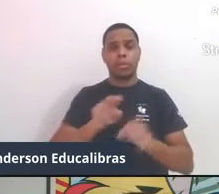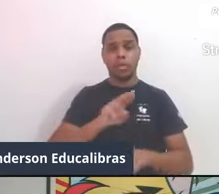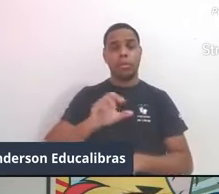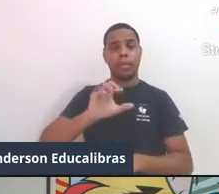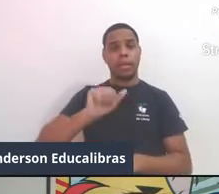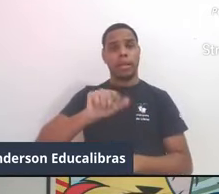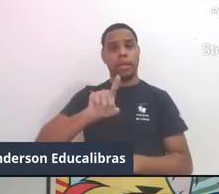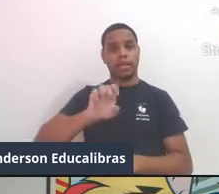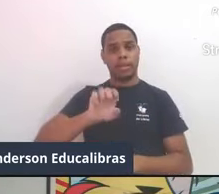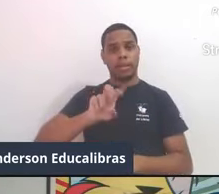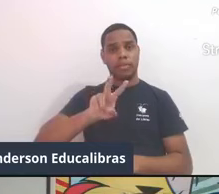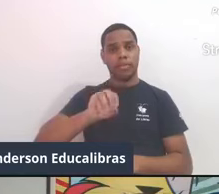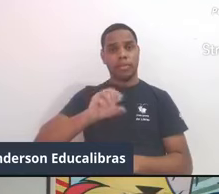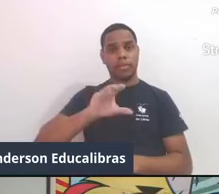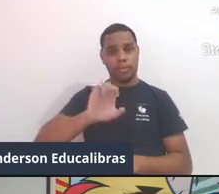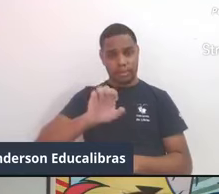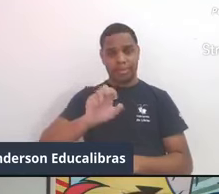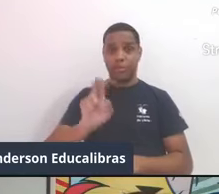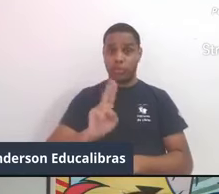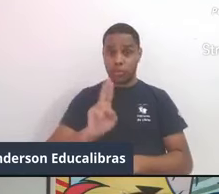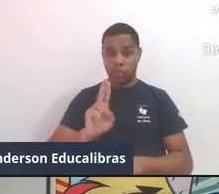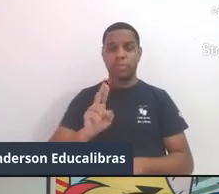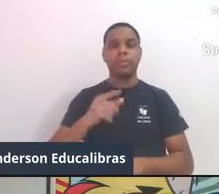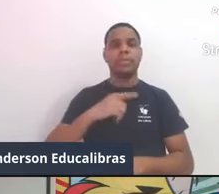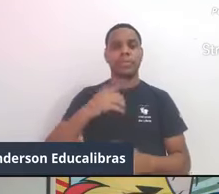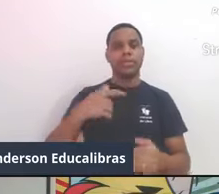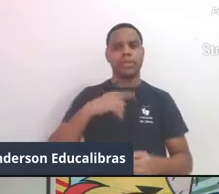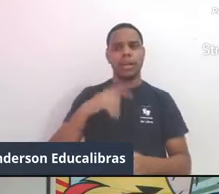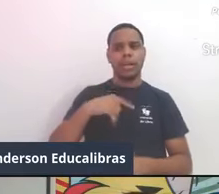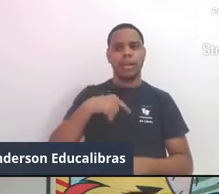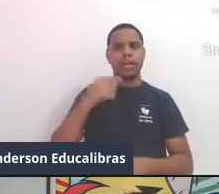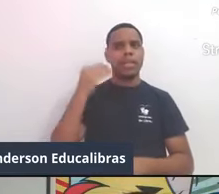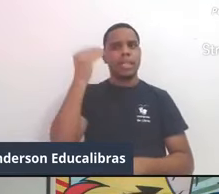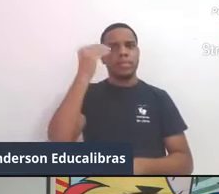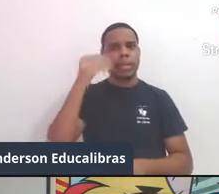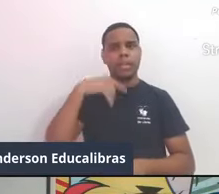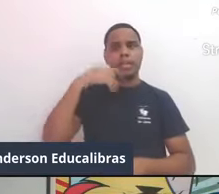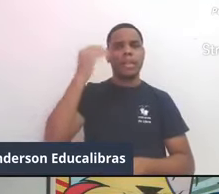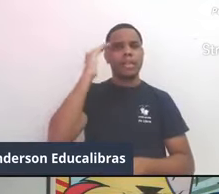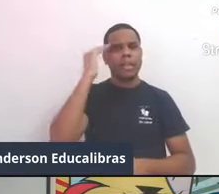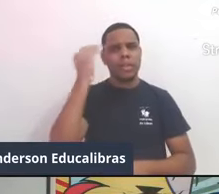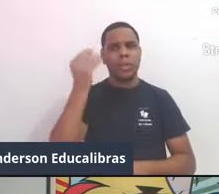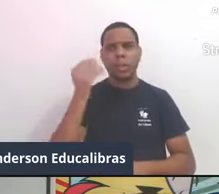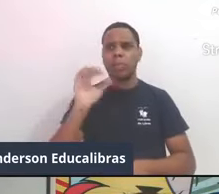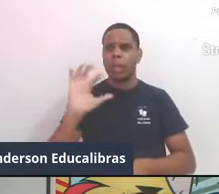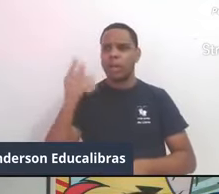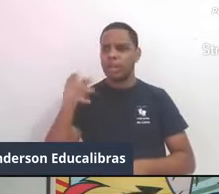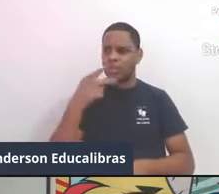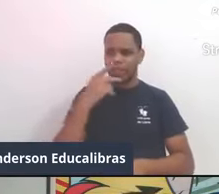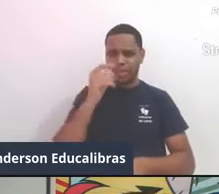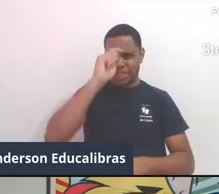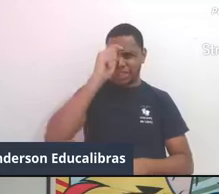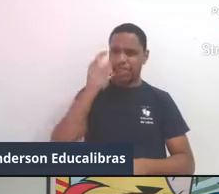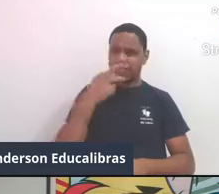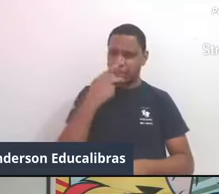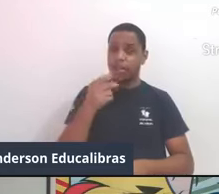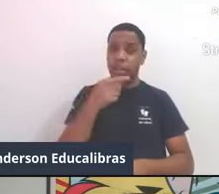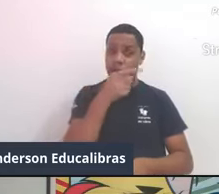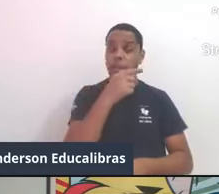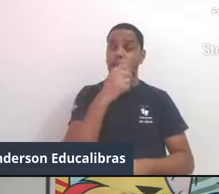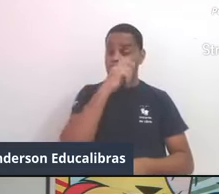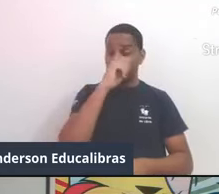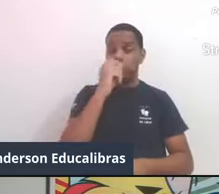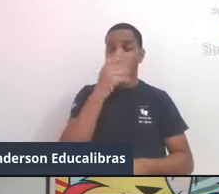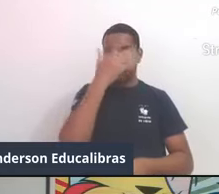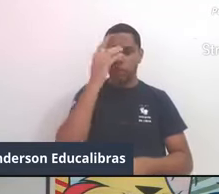ali a gente teve um aprendizado muito grande de entender exatamente essa realidade que você está contando, Cid, das pessoas estarem